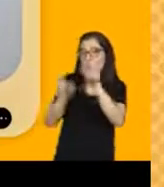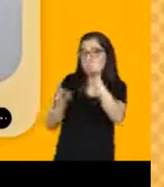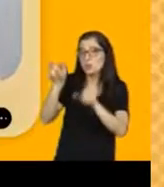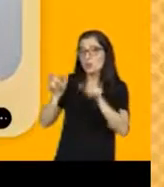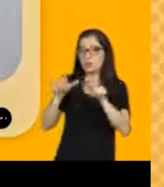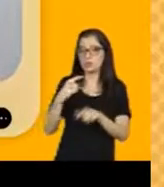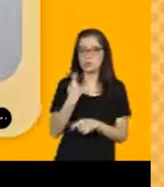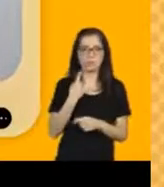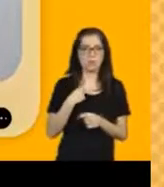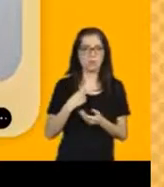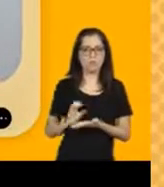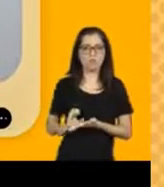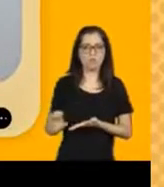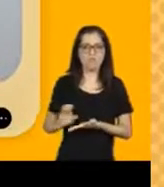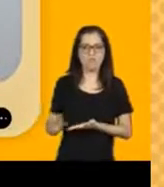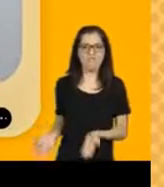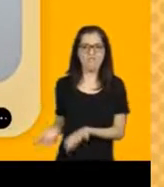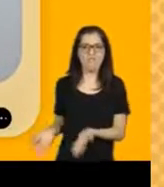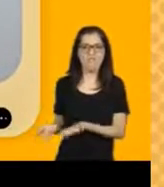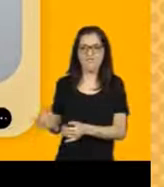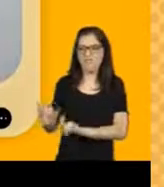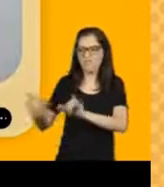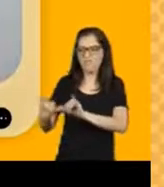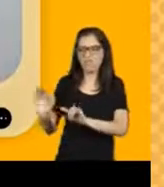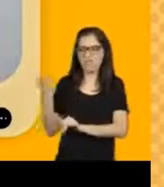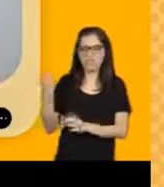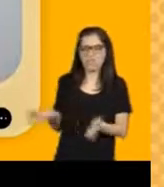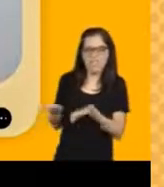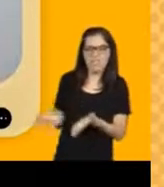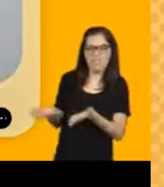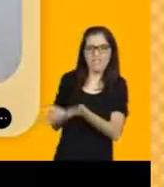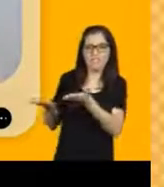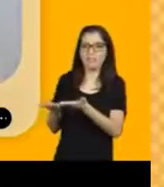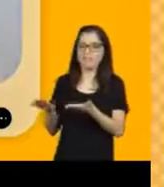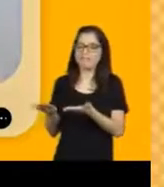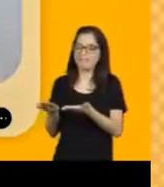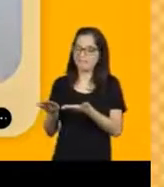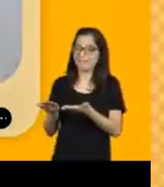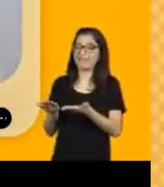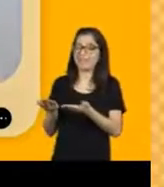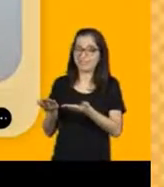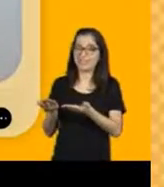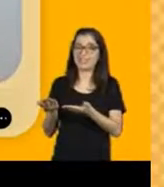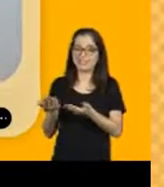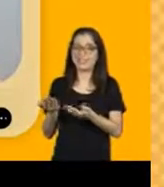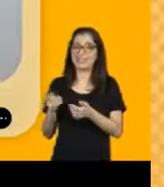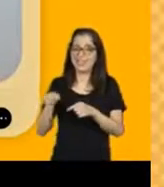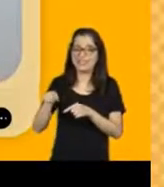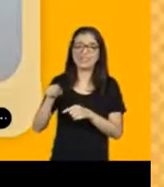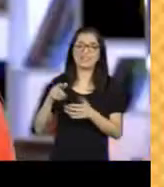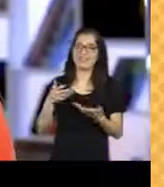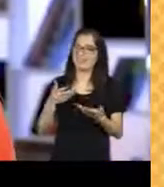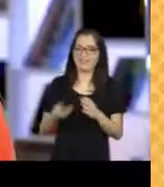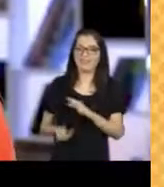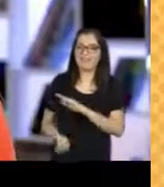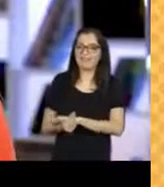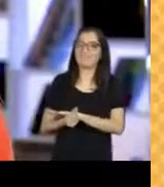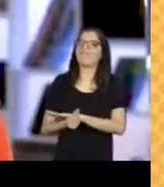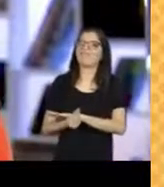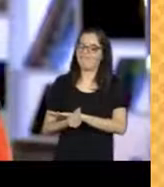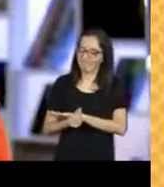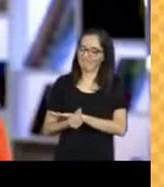dinheiro pode comprar mais esses espaços e aí difundir mais determinado conteúdo, e a desinformação entra dentro dessa